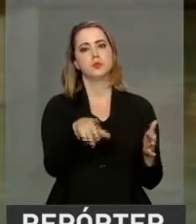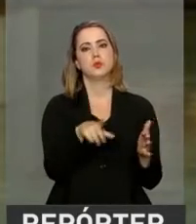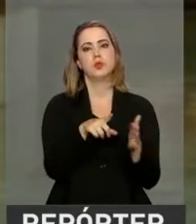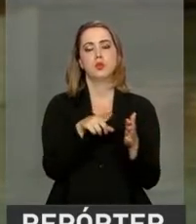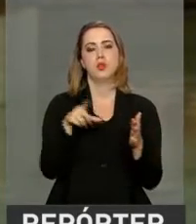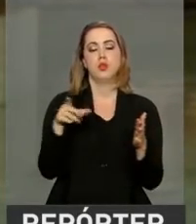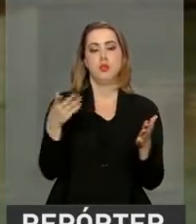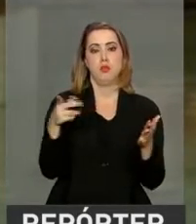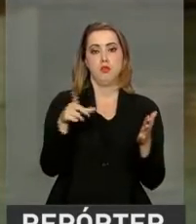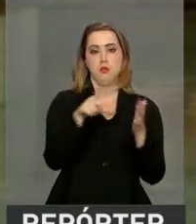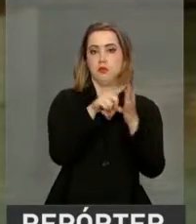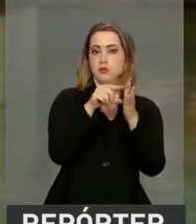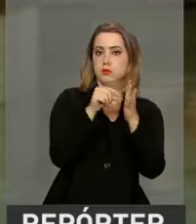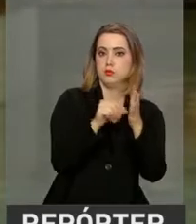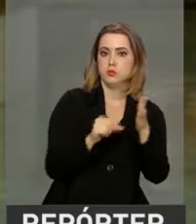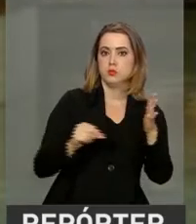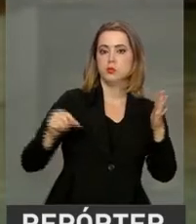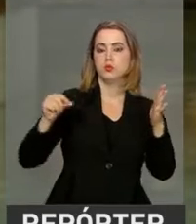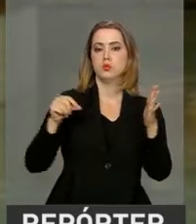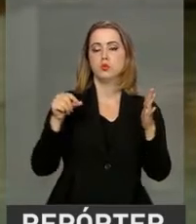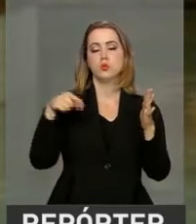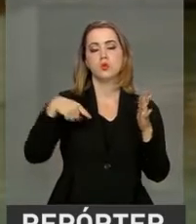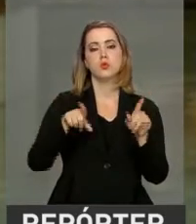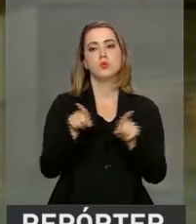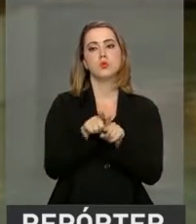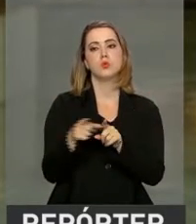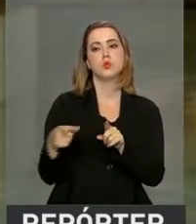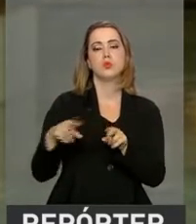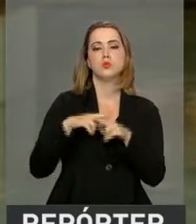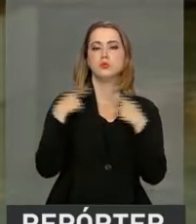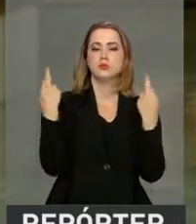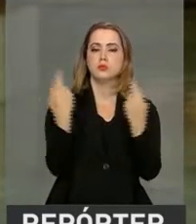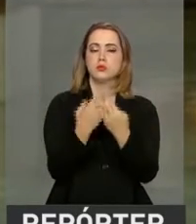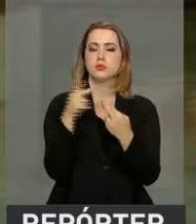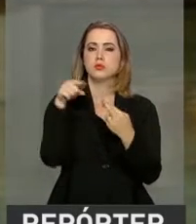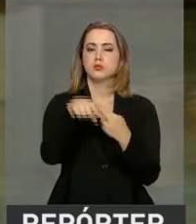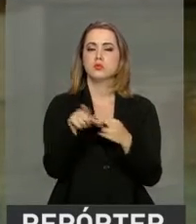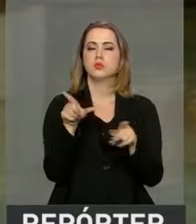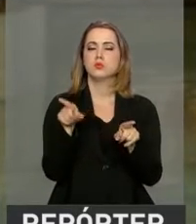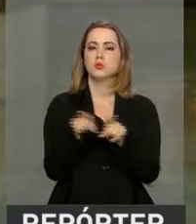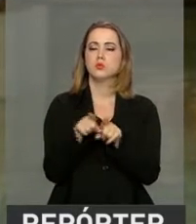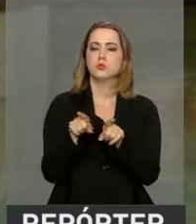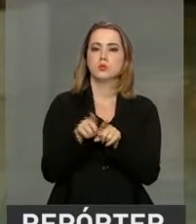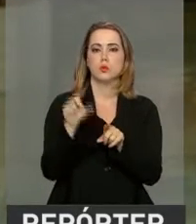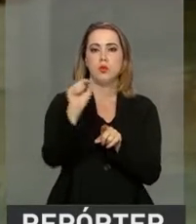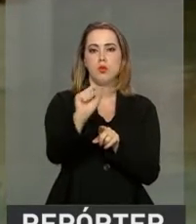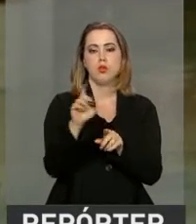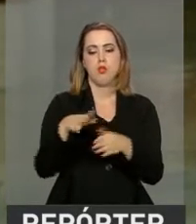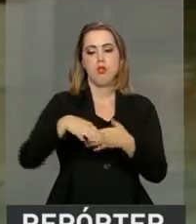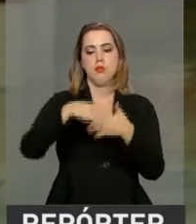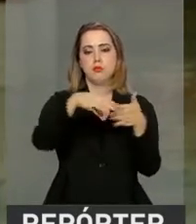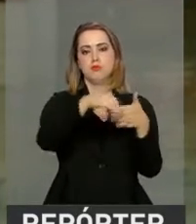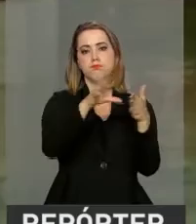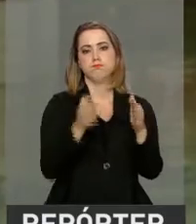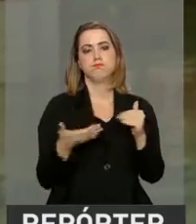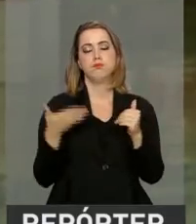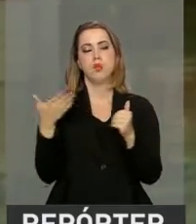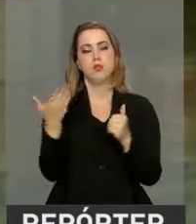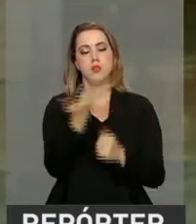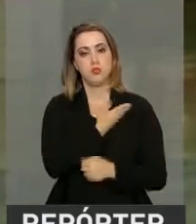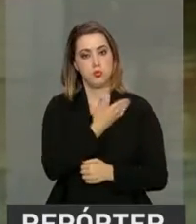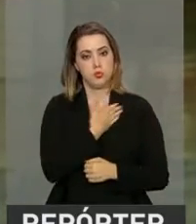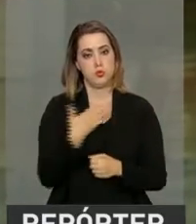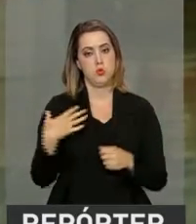da Alvorada. O presidente Michel Temer recebe daqui a pouco, no Palácio da Alvorada, líderes de partidos da base aliada na Câmara